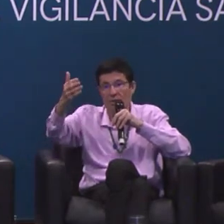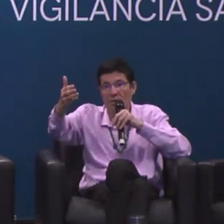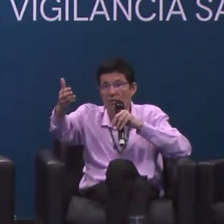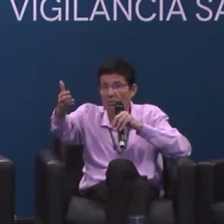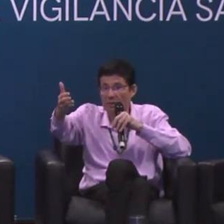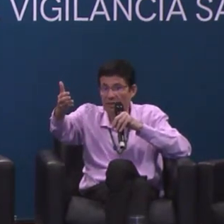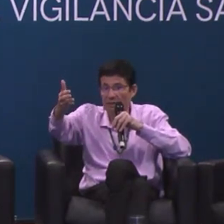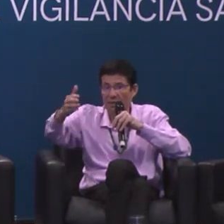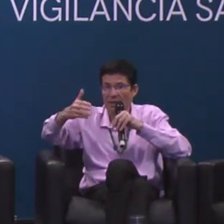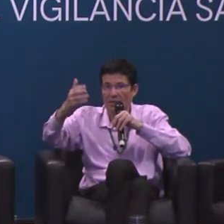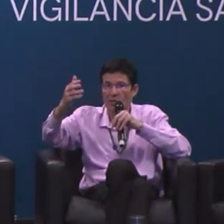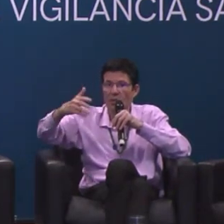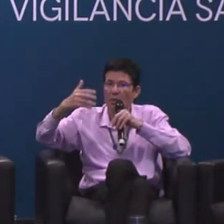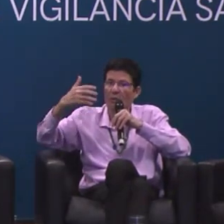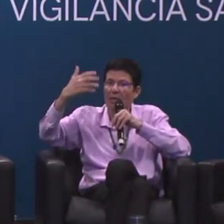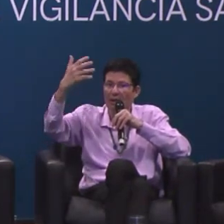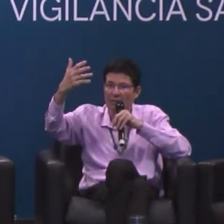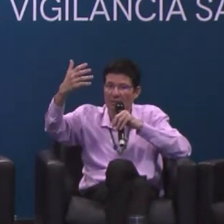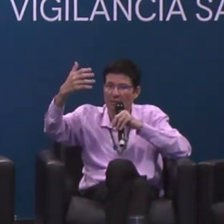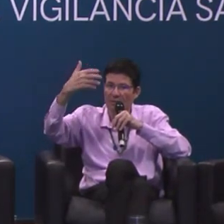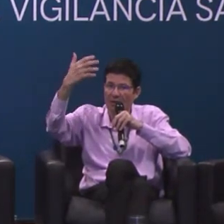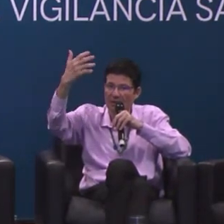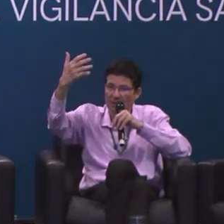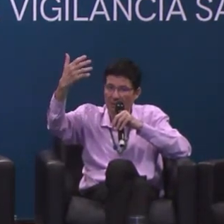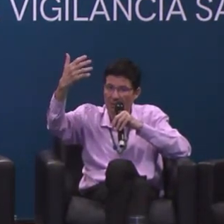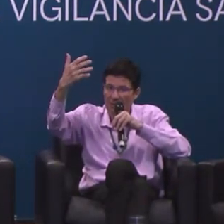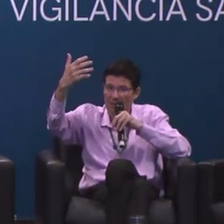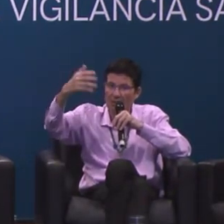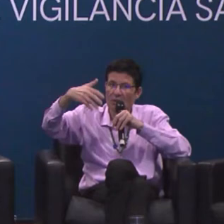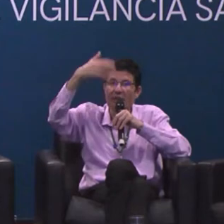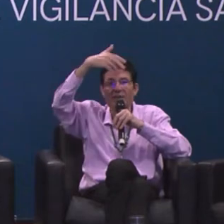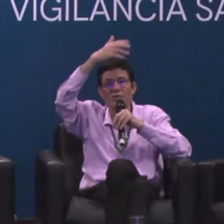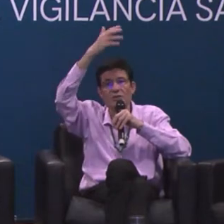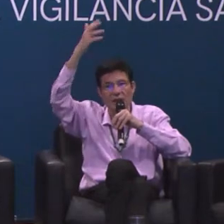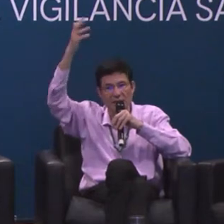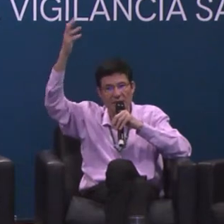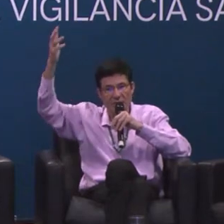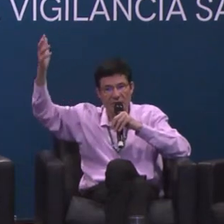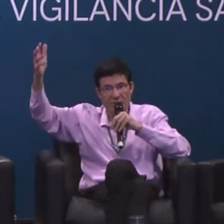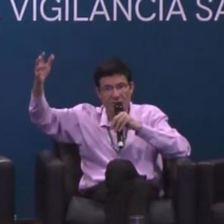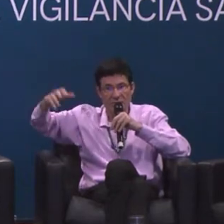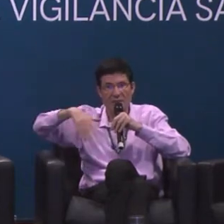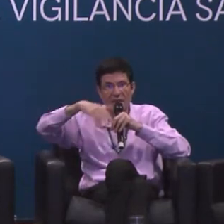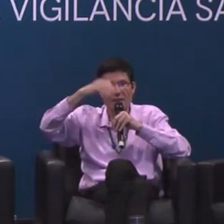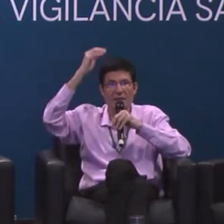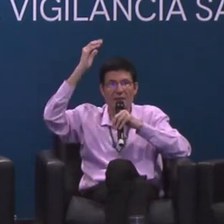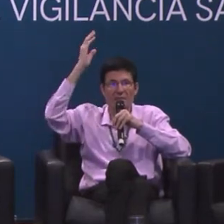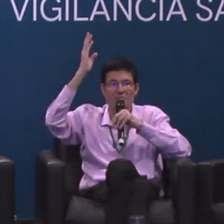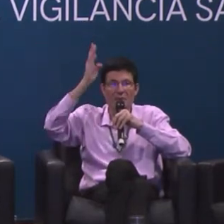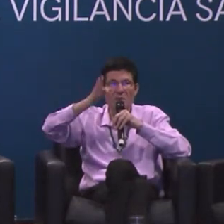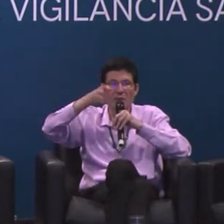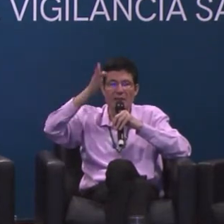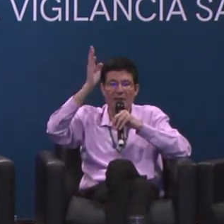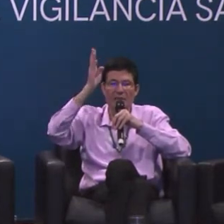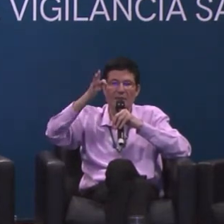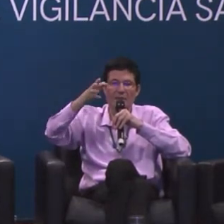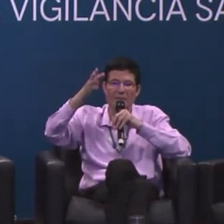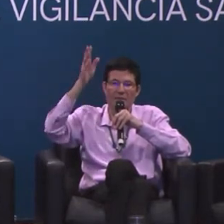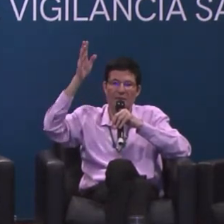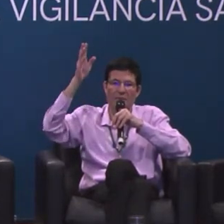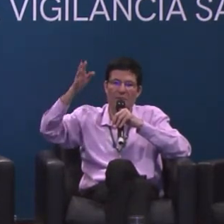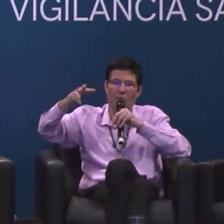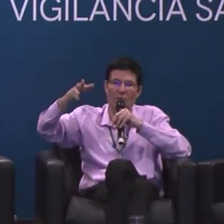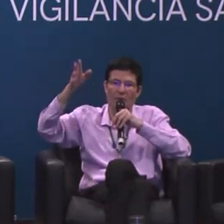dizendo como vai ser, o relatório é uma análise, é uma avaliação. Então, das atividades, das 1.300